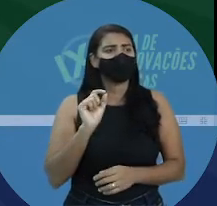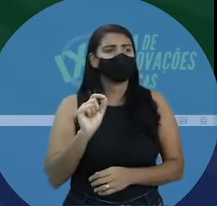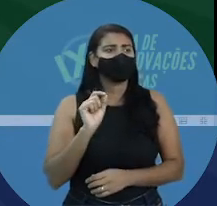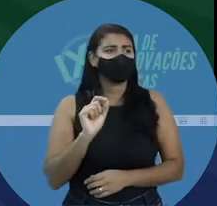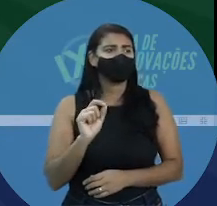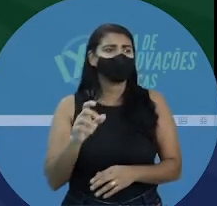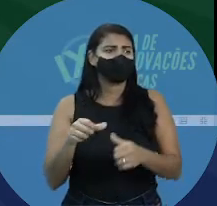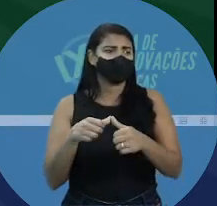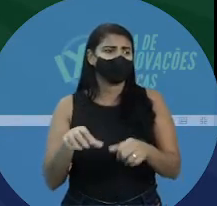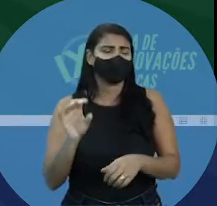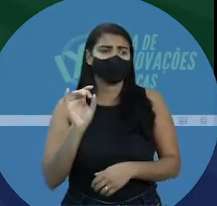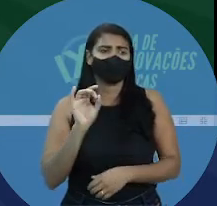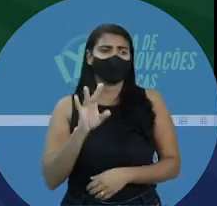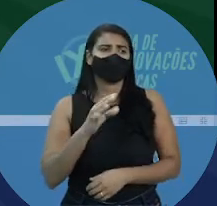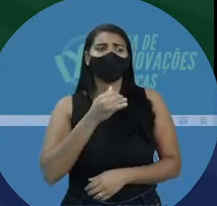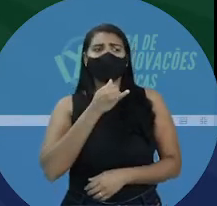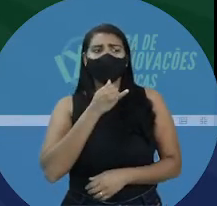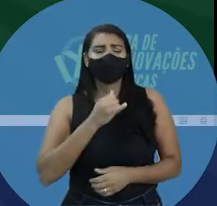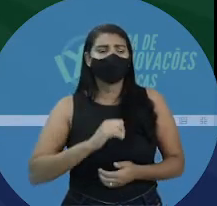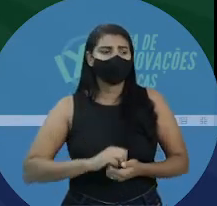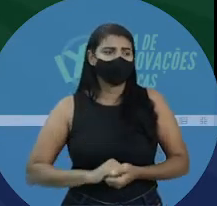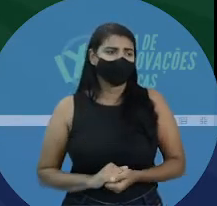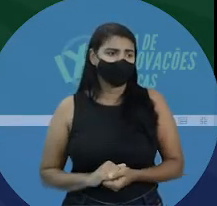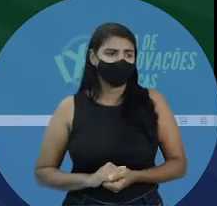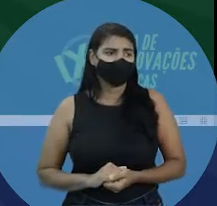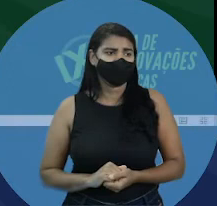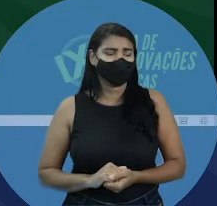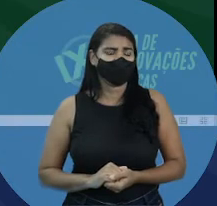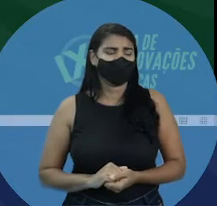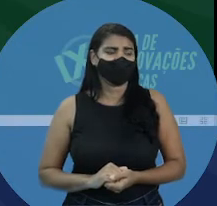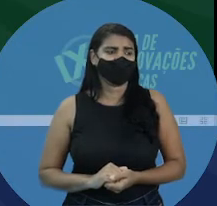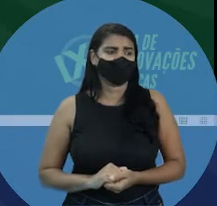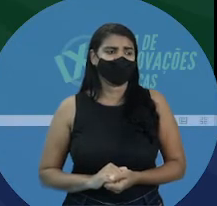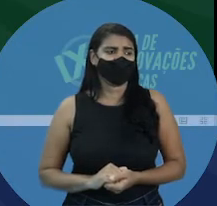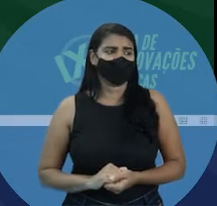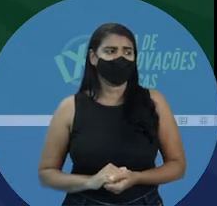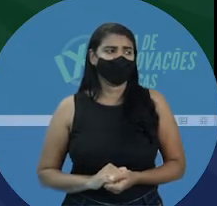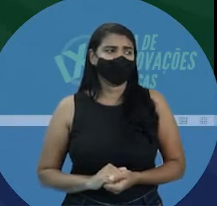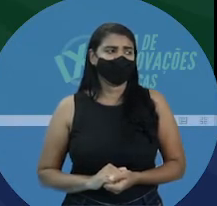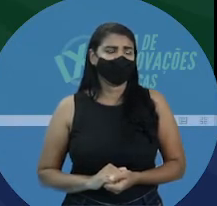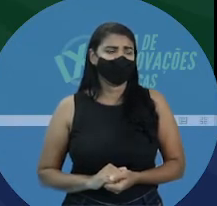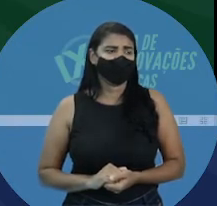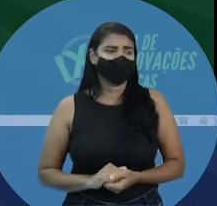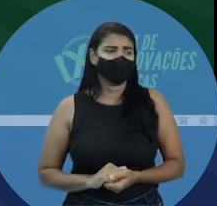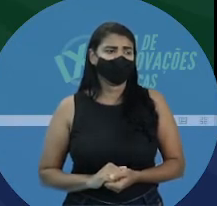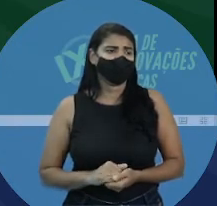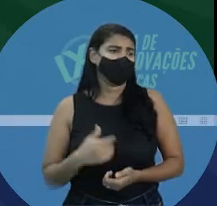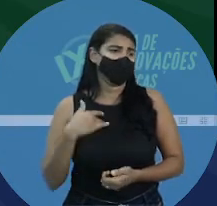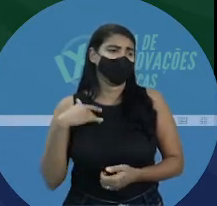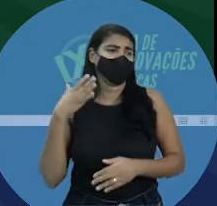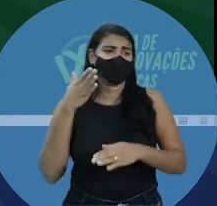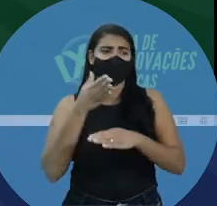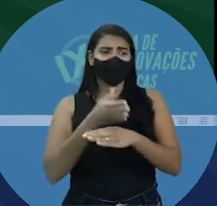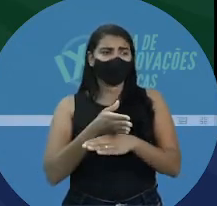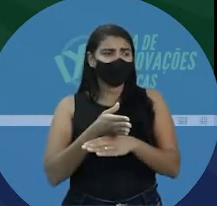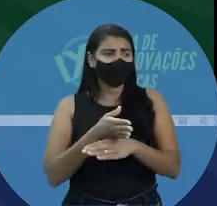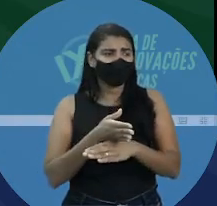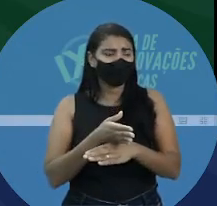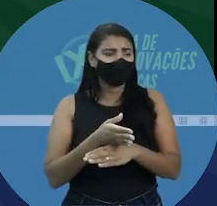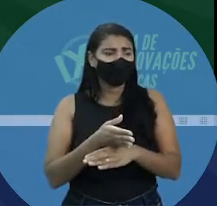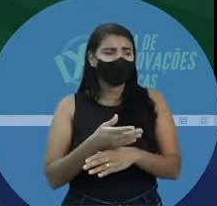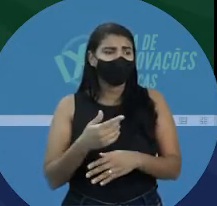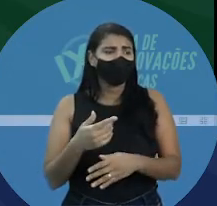só assim, era só por ponto, né? Era só por... eu vou por